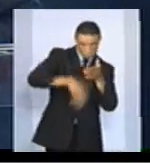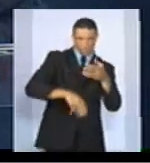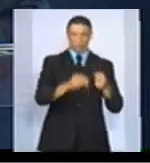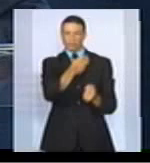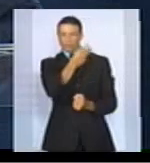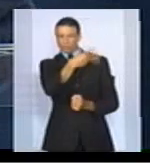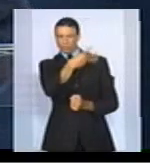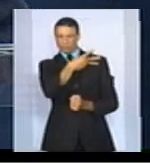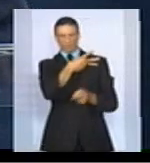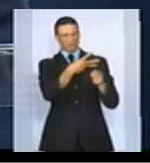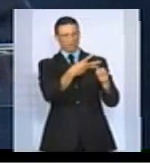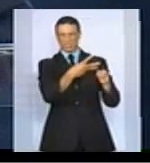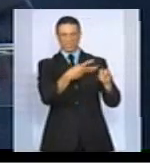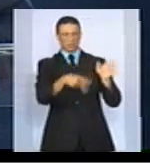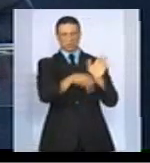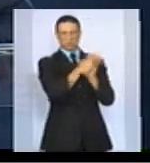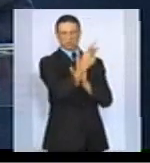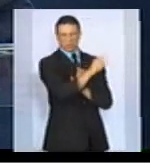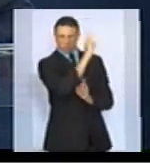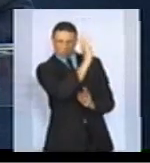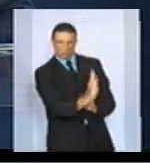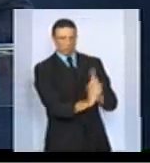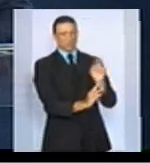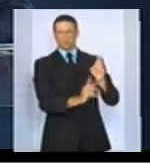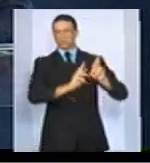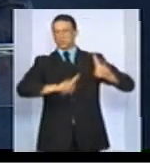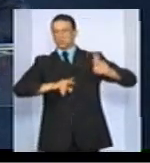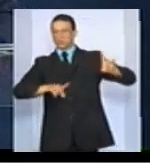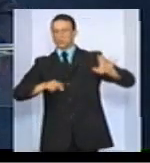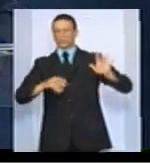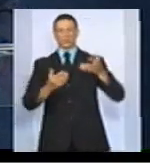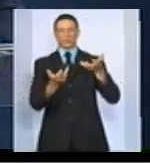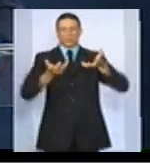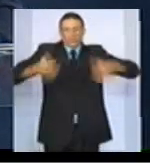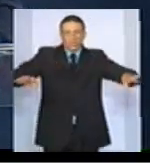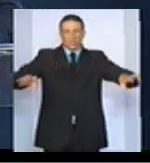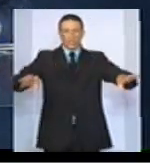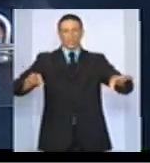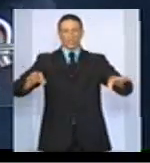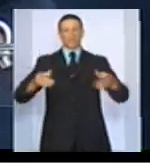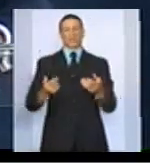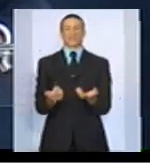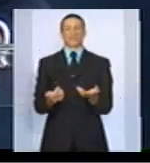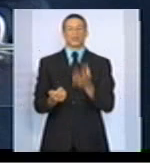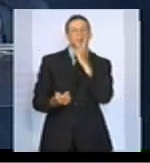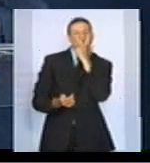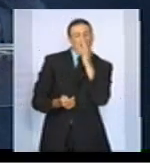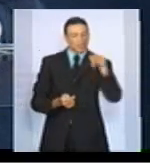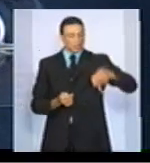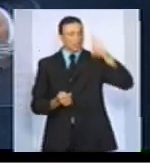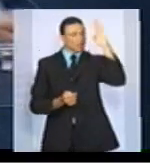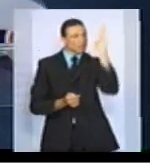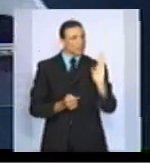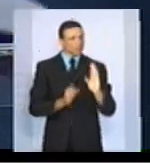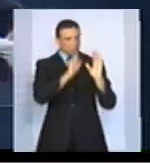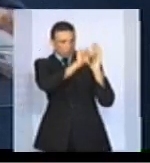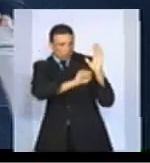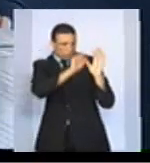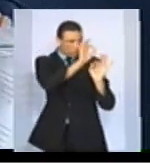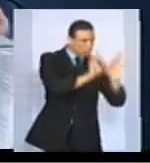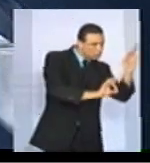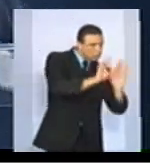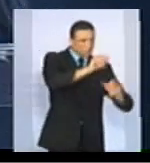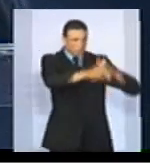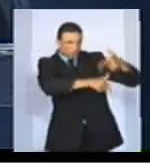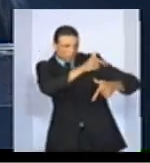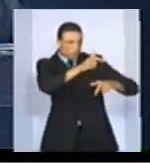terceiros esse produto não é brasileiro então grande parte do Acervo produzido no Brasil ele não está